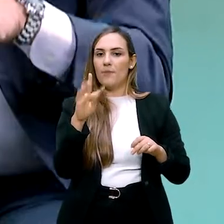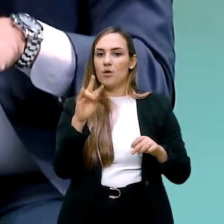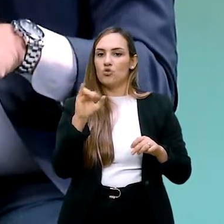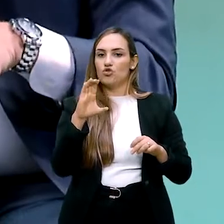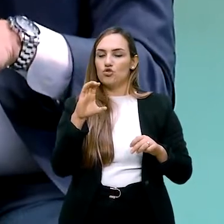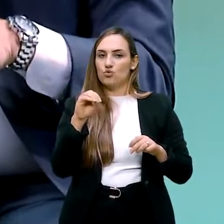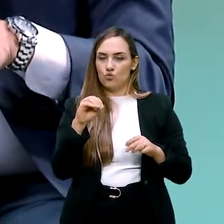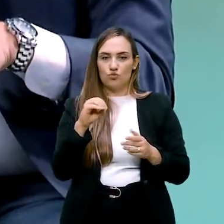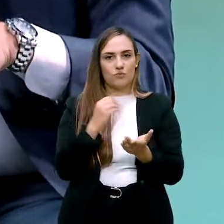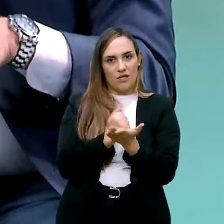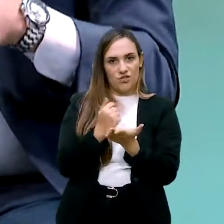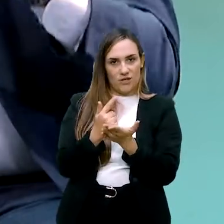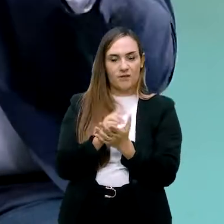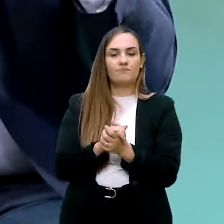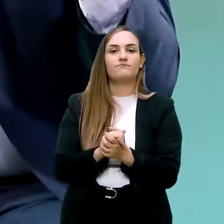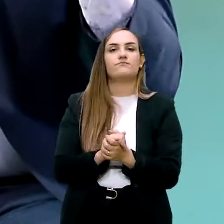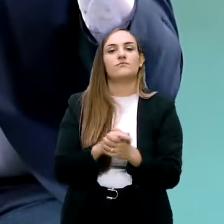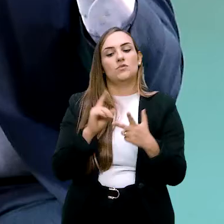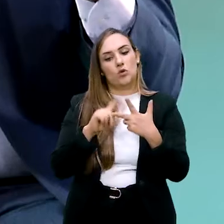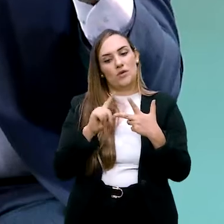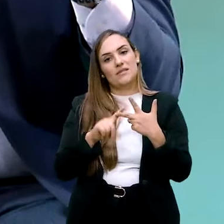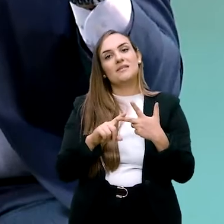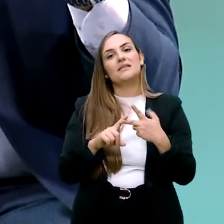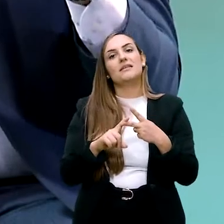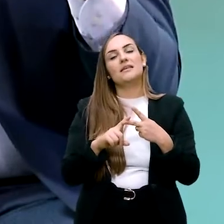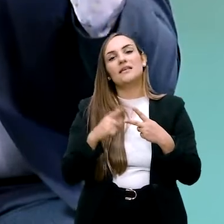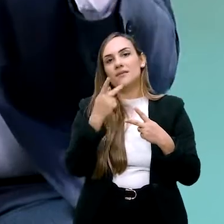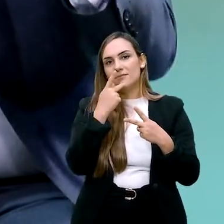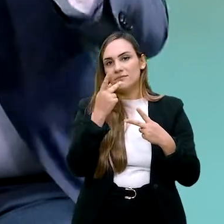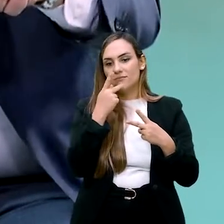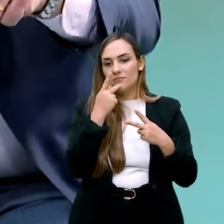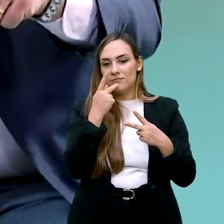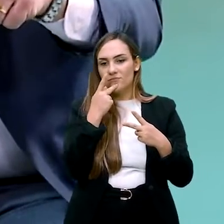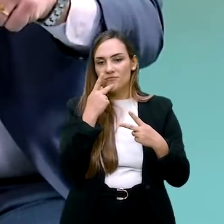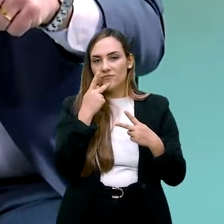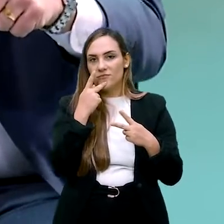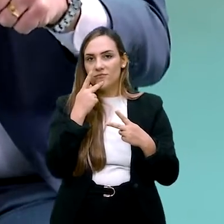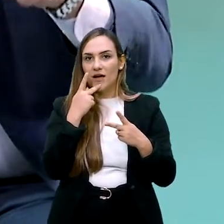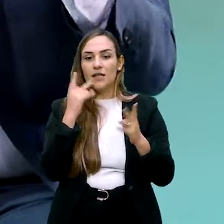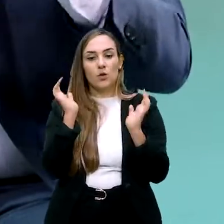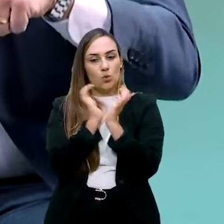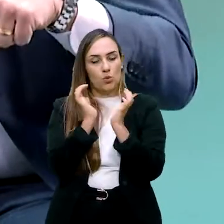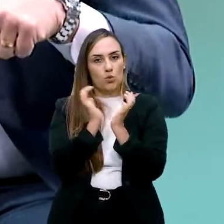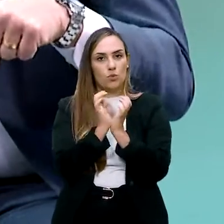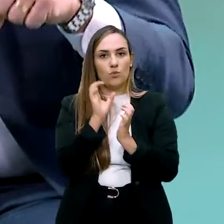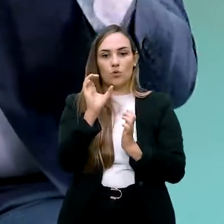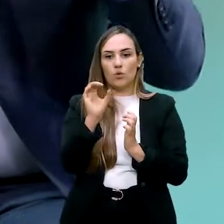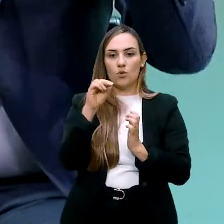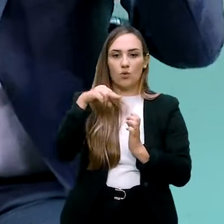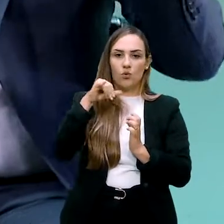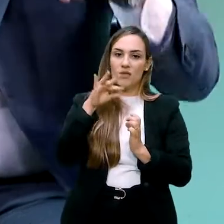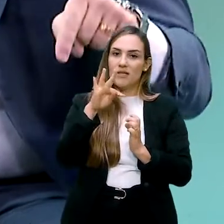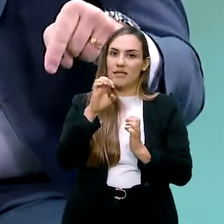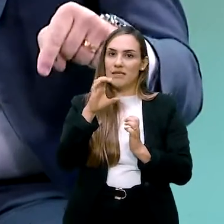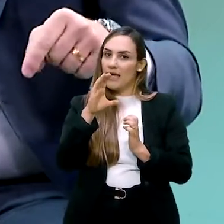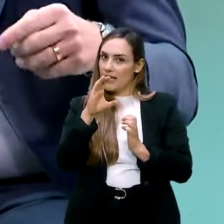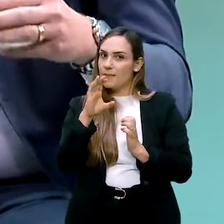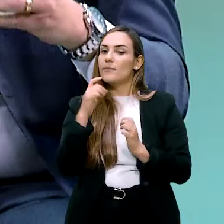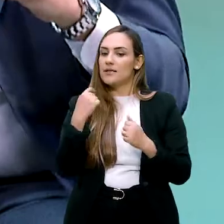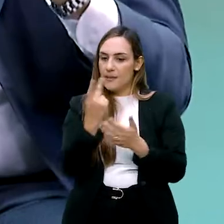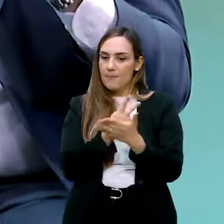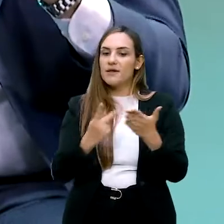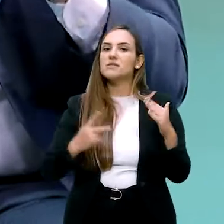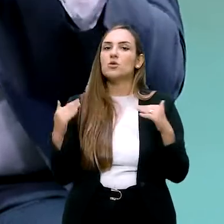do CONITEC. Na decisão do Superior Tribunal de Justiça, ele não menciona expressamente o CONITEC. Aqui na lei, ele menciona o